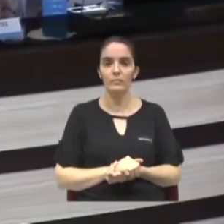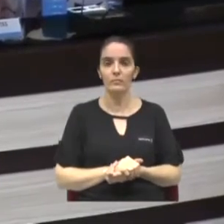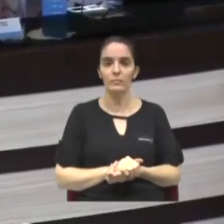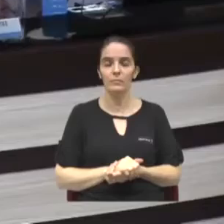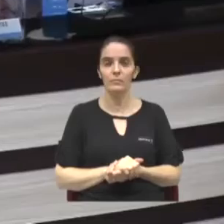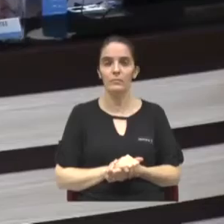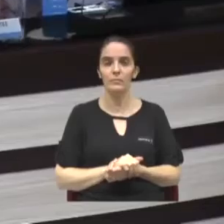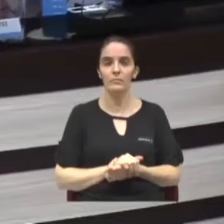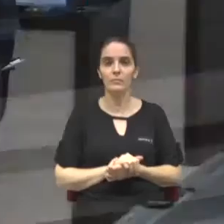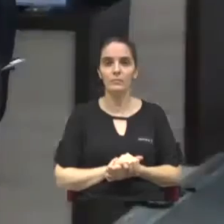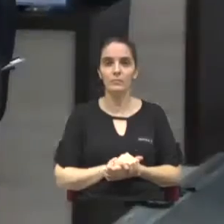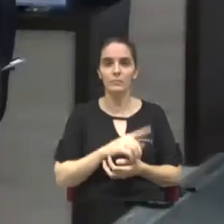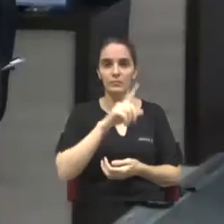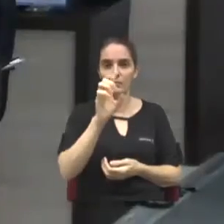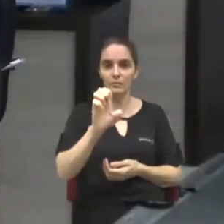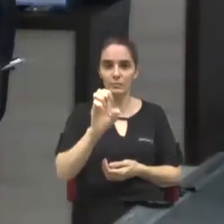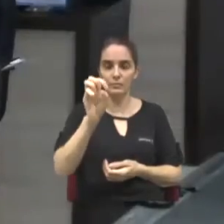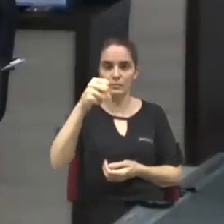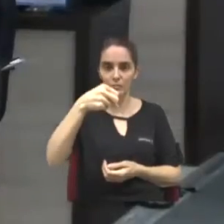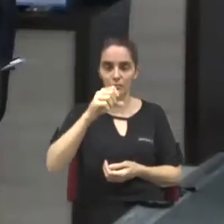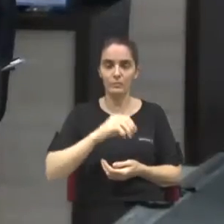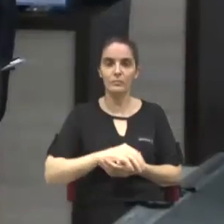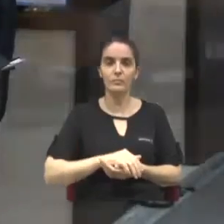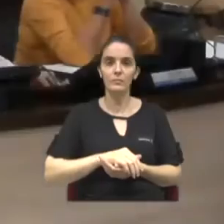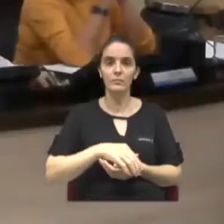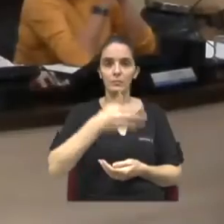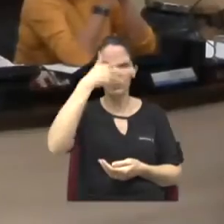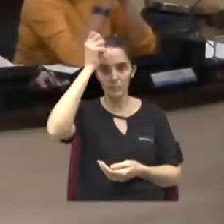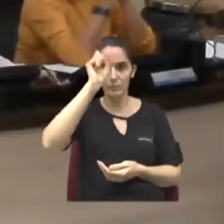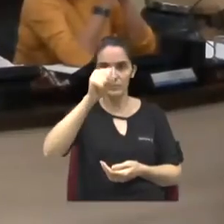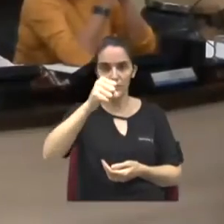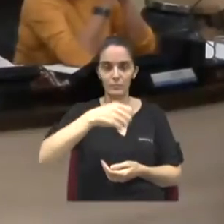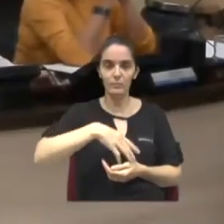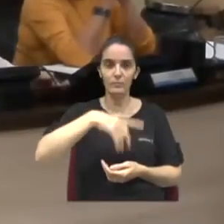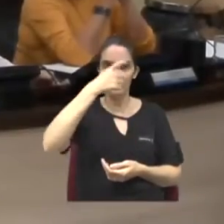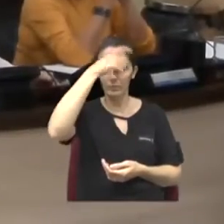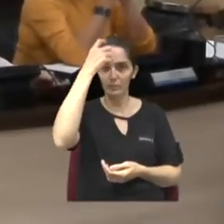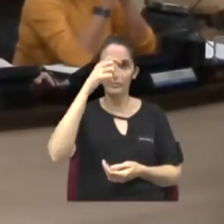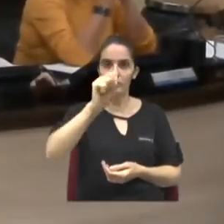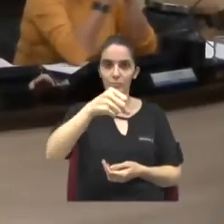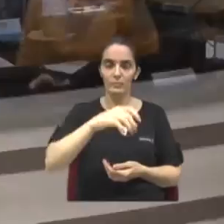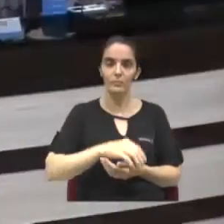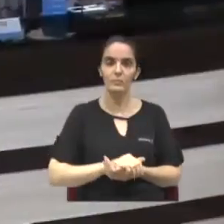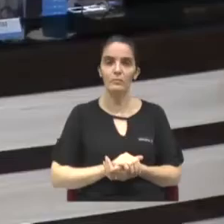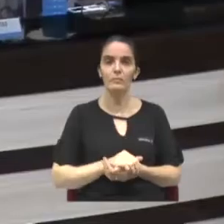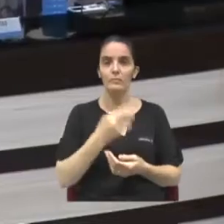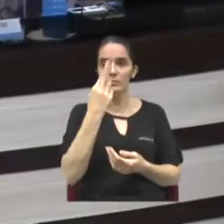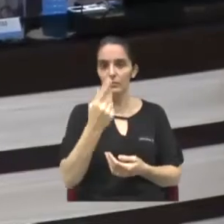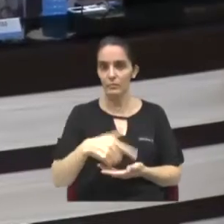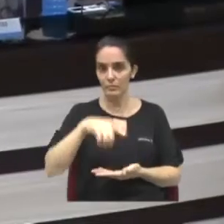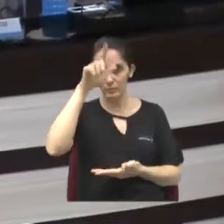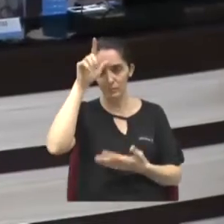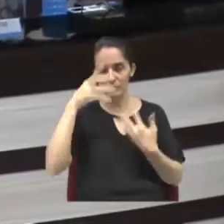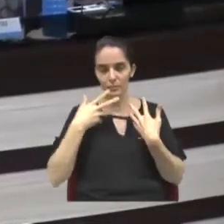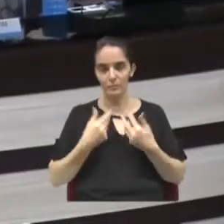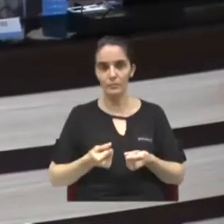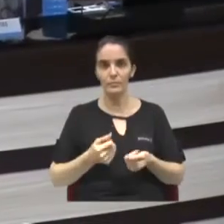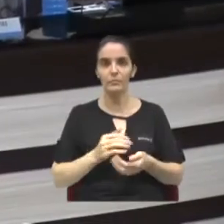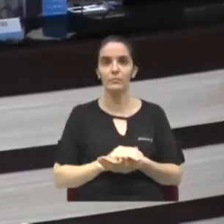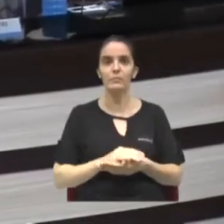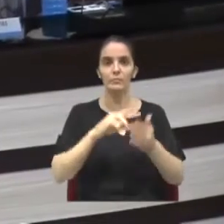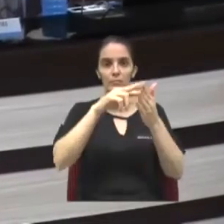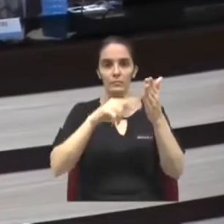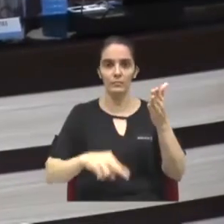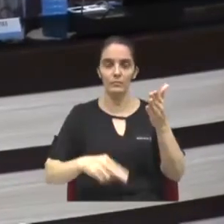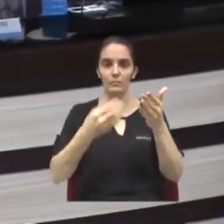moção 65. Vereador Zé Damix. Sim. Vereador Toninho Franco. Sim. Vereador Marco Xavier. Sim. Conforme deliberado pelos líderes, passamos à